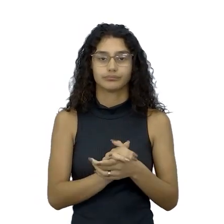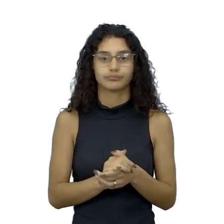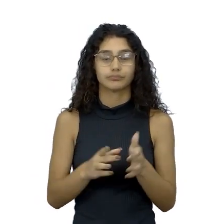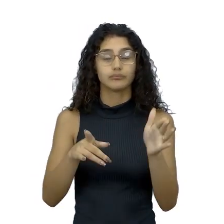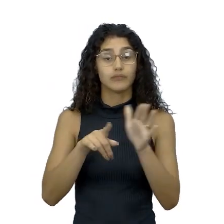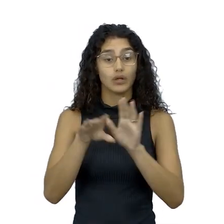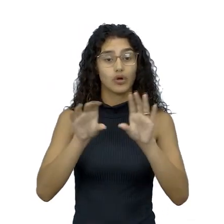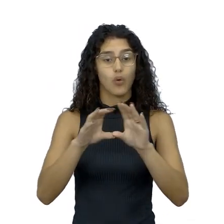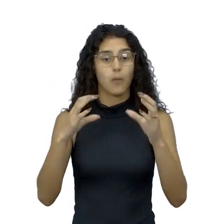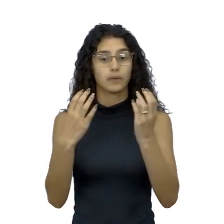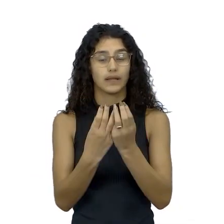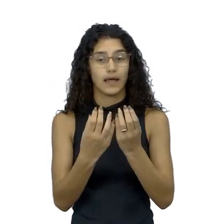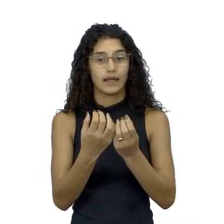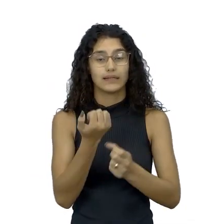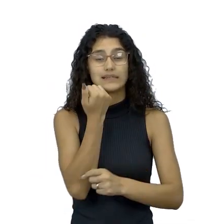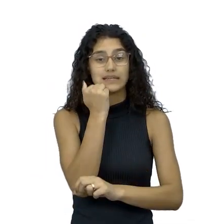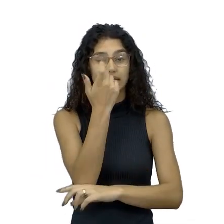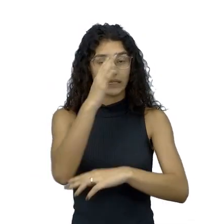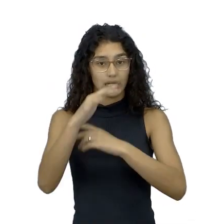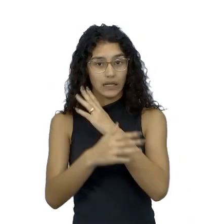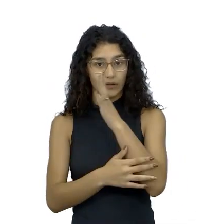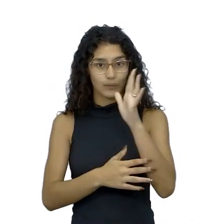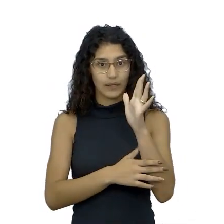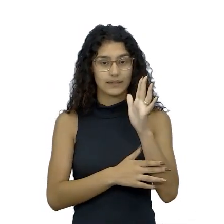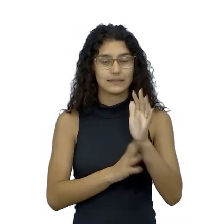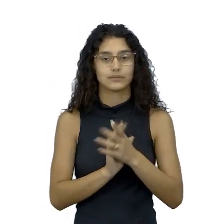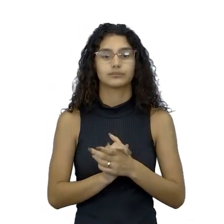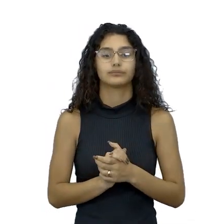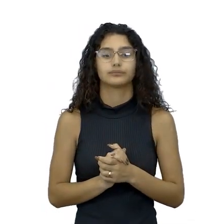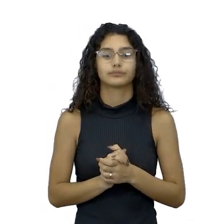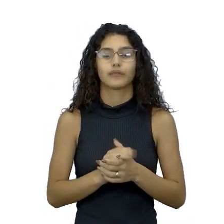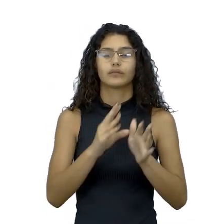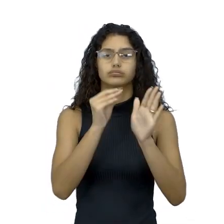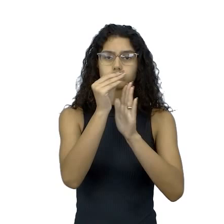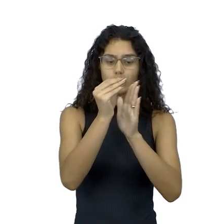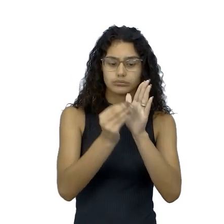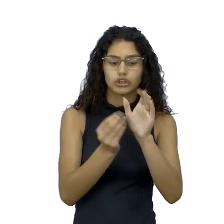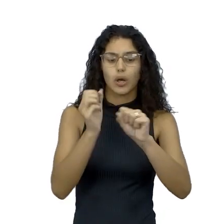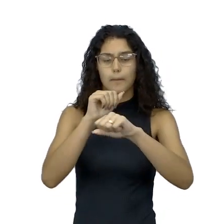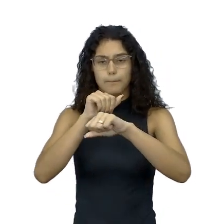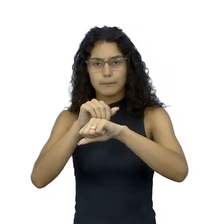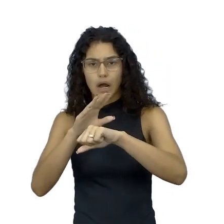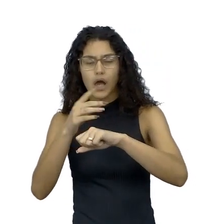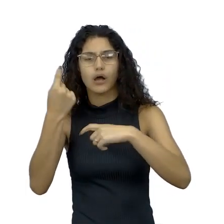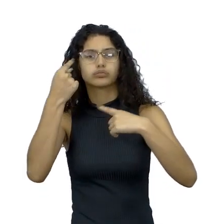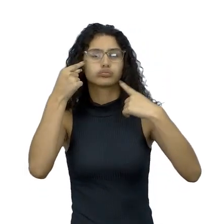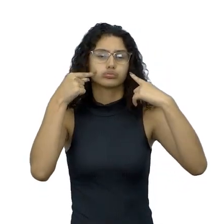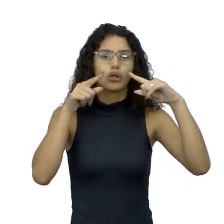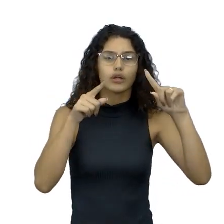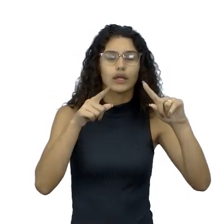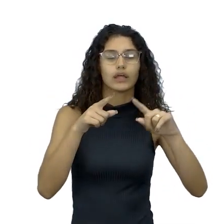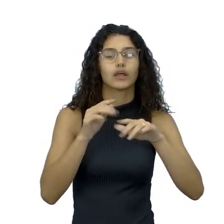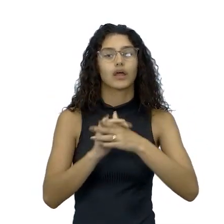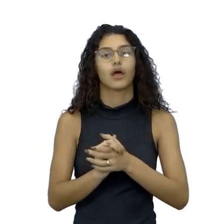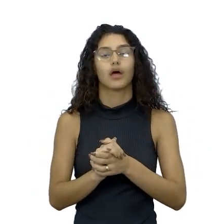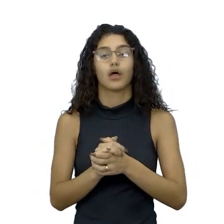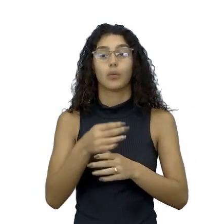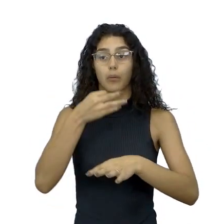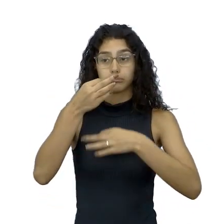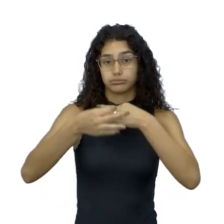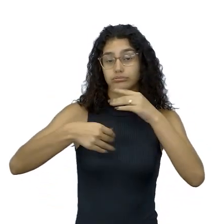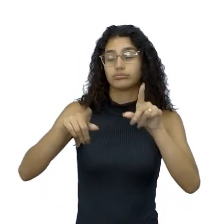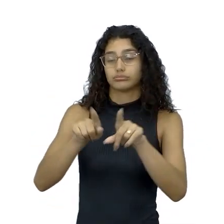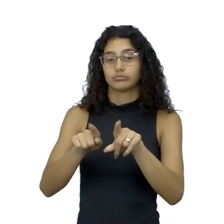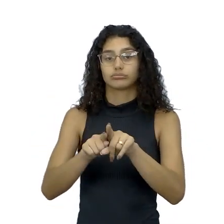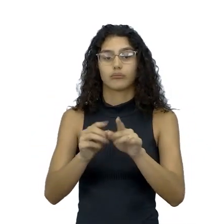da comunidade de ciência da natureza, tá lá, coloquem suas dicas, suas sugestões, seus comentários, suas críticas.